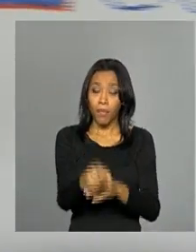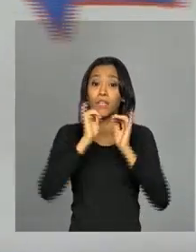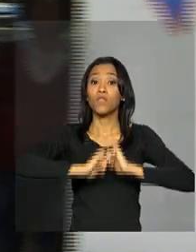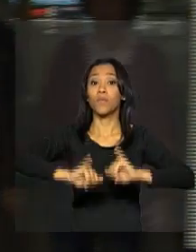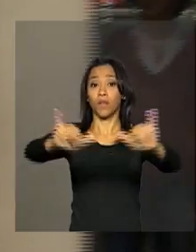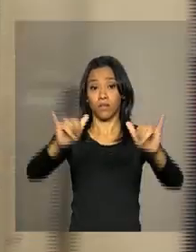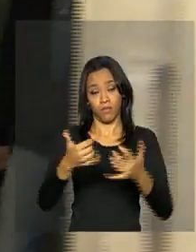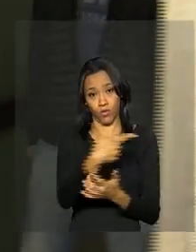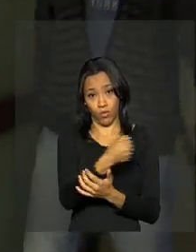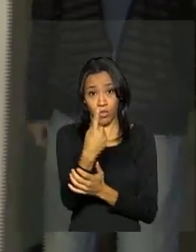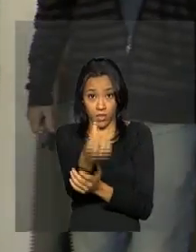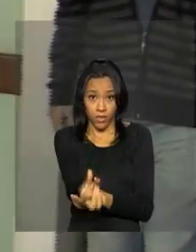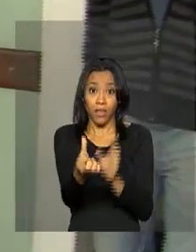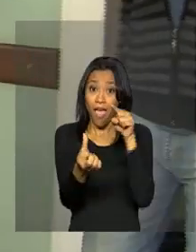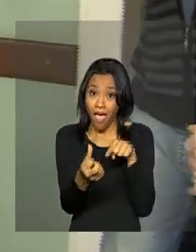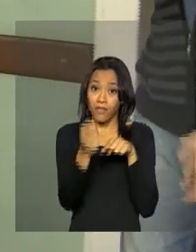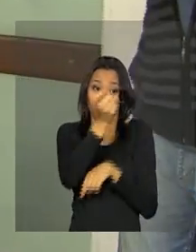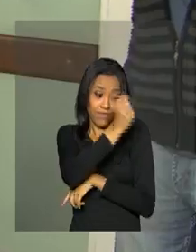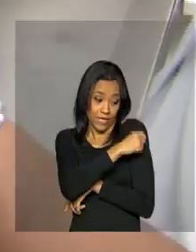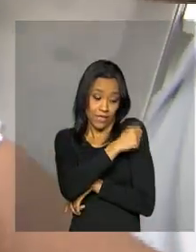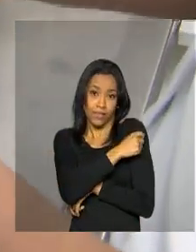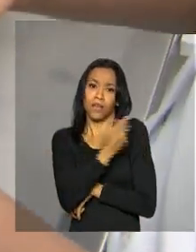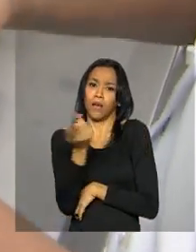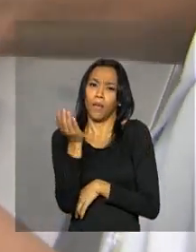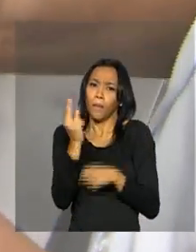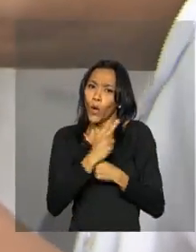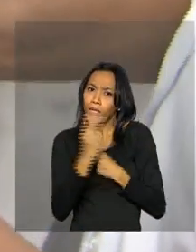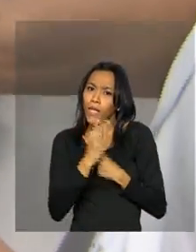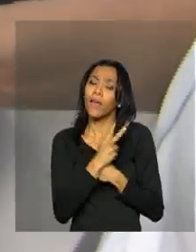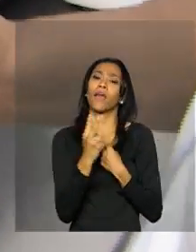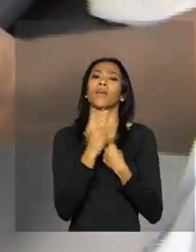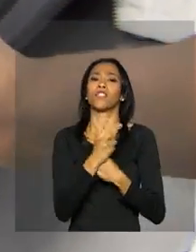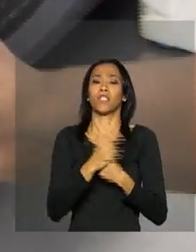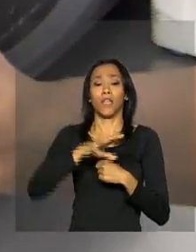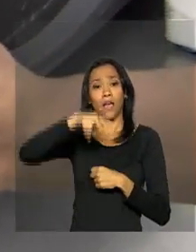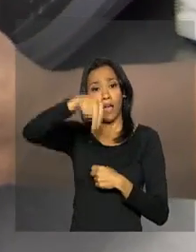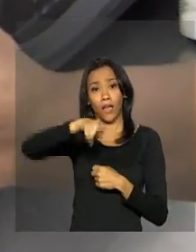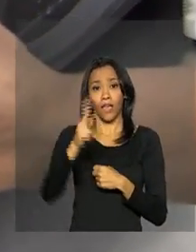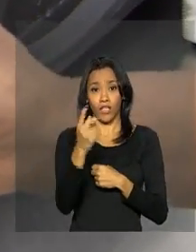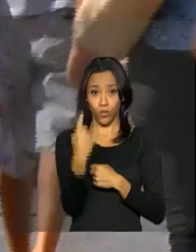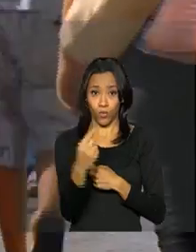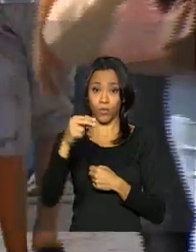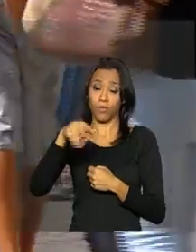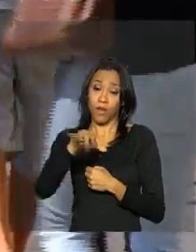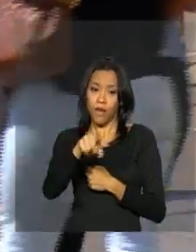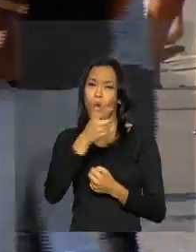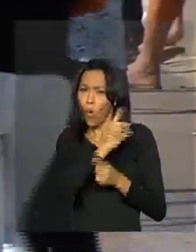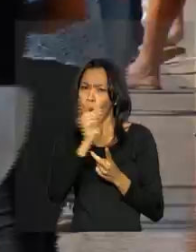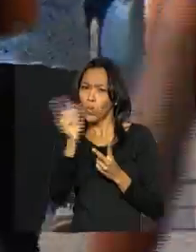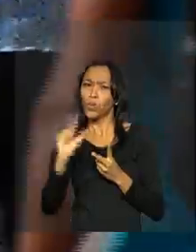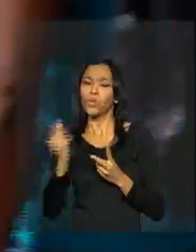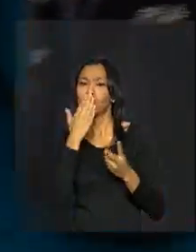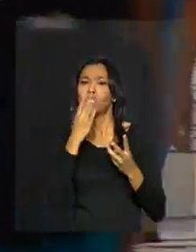de 2016. Essa vacina, além de proteger contra o H1N1, vai imunizar a população também contra outros